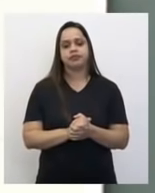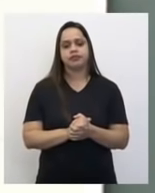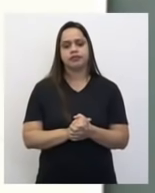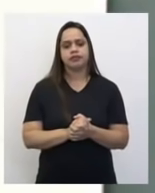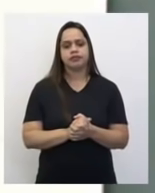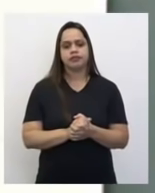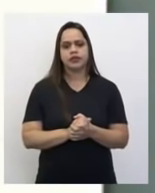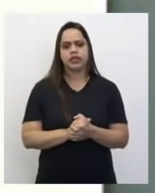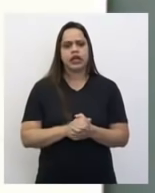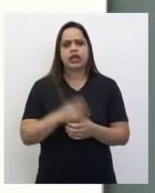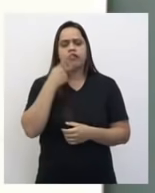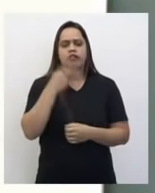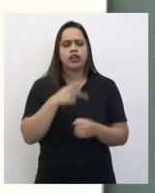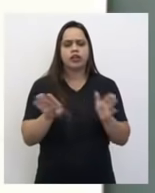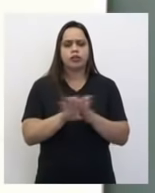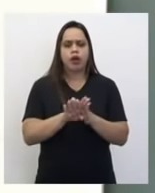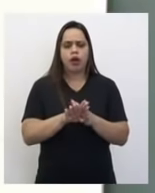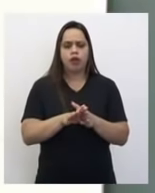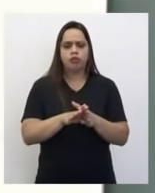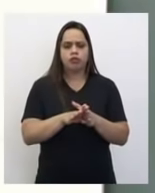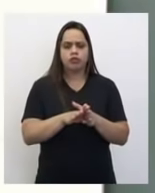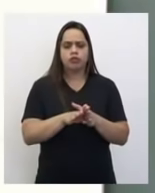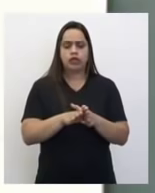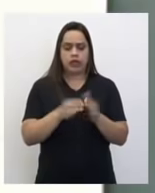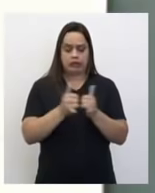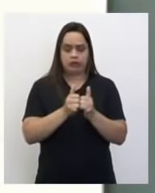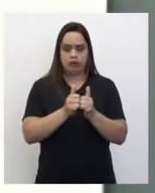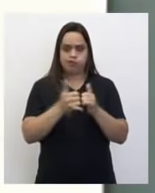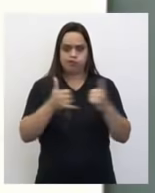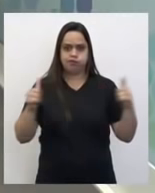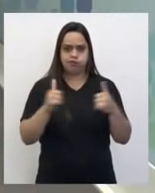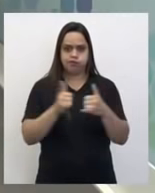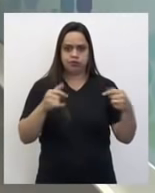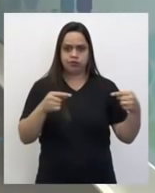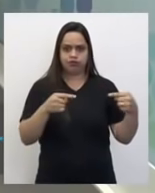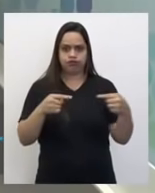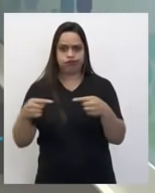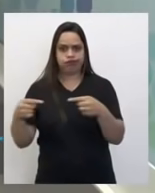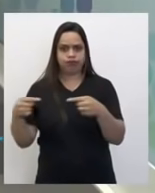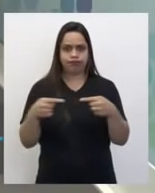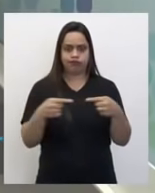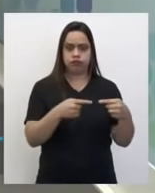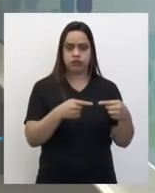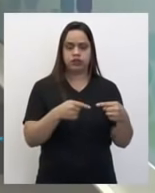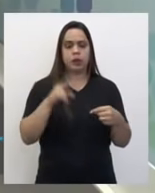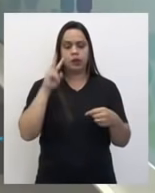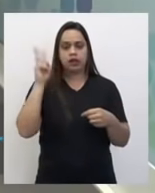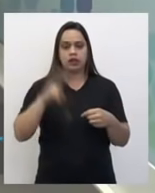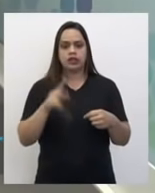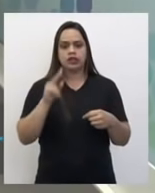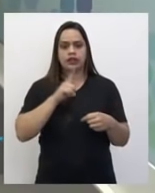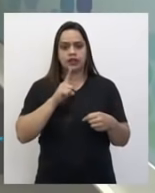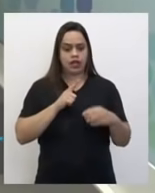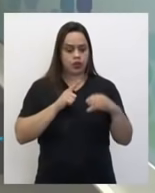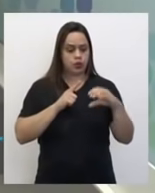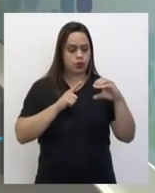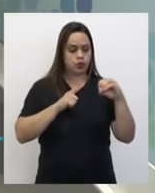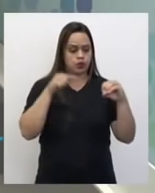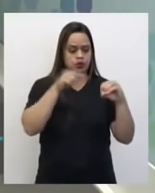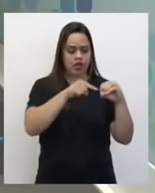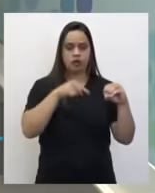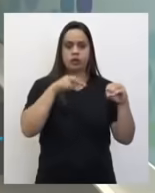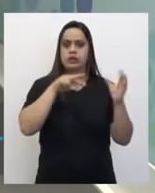um circuito onde tá passando eletricidade. Toda vez que a gente tem o zero, já que ele é o off, já que ele é o não, ele é a